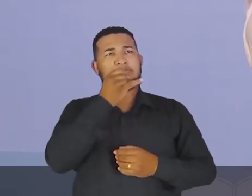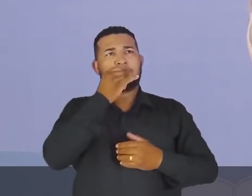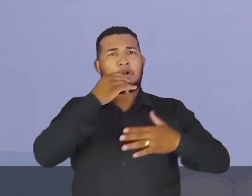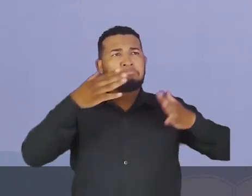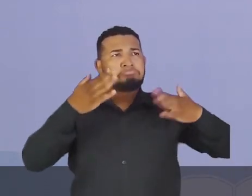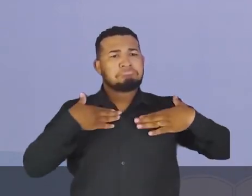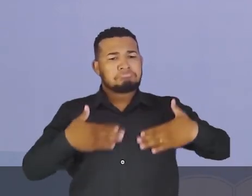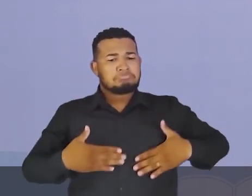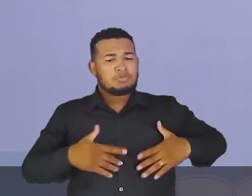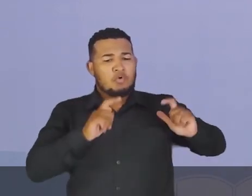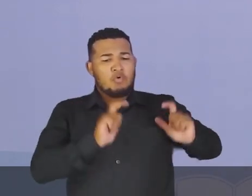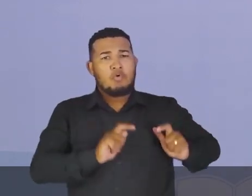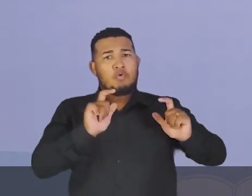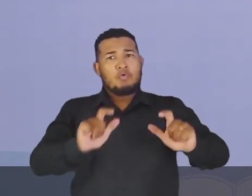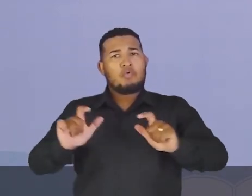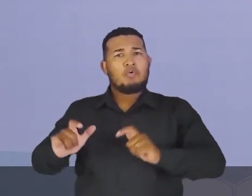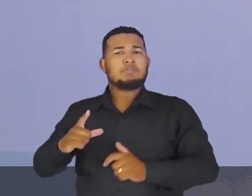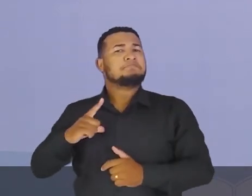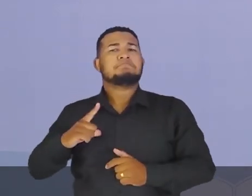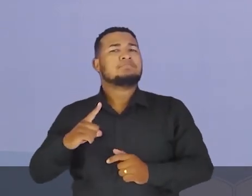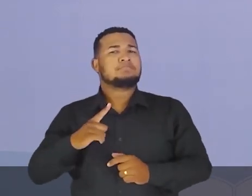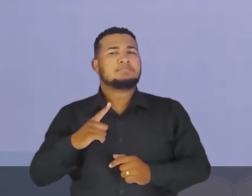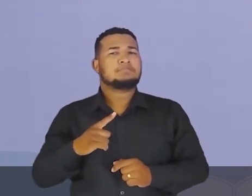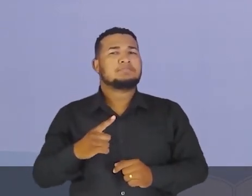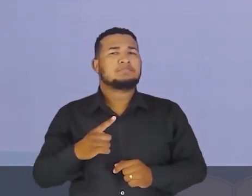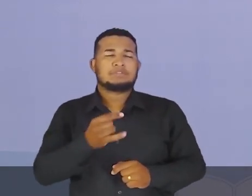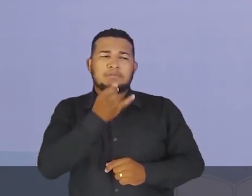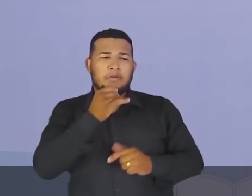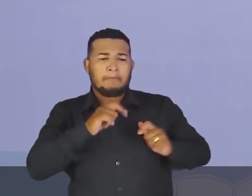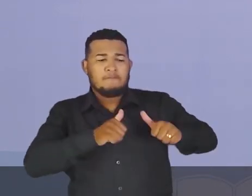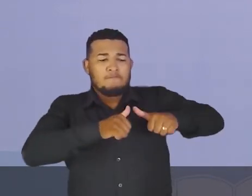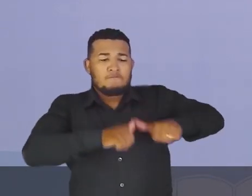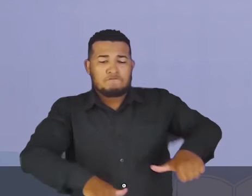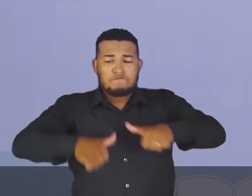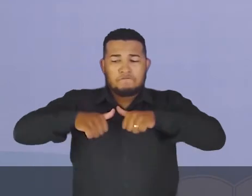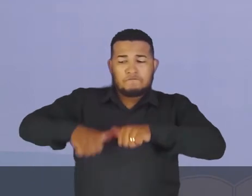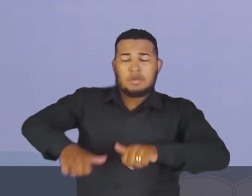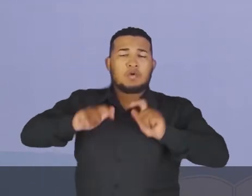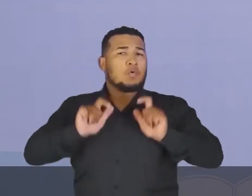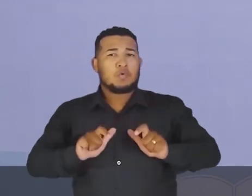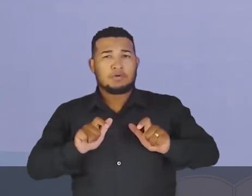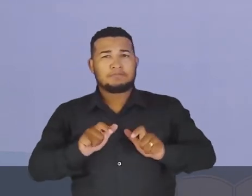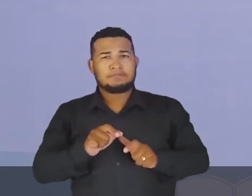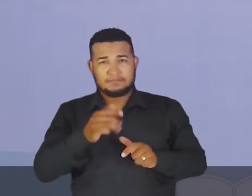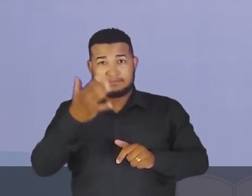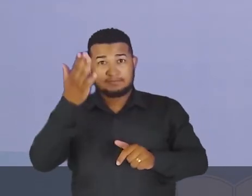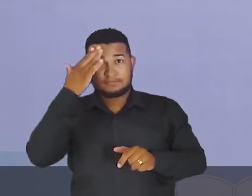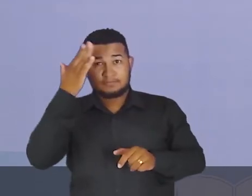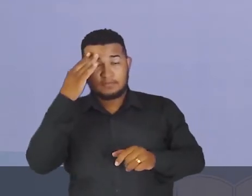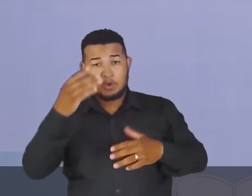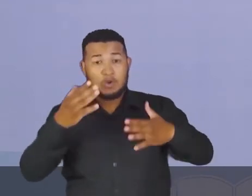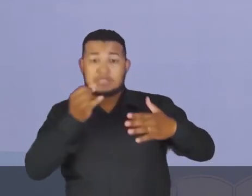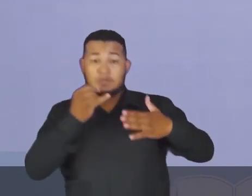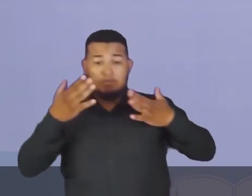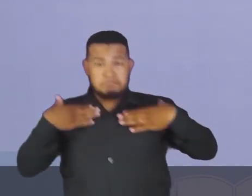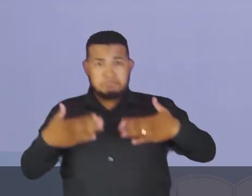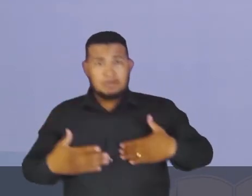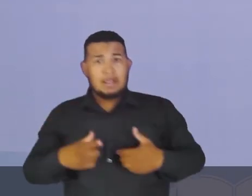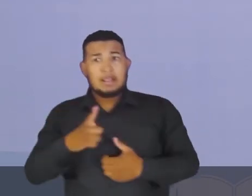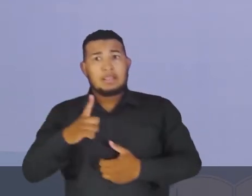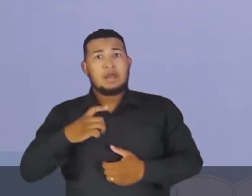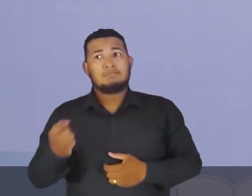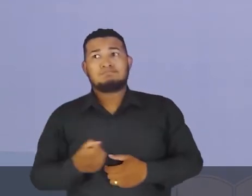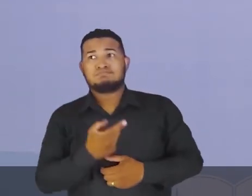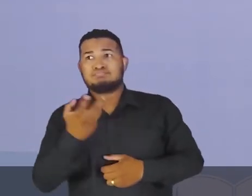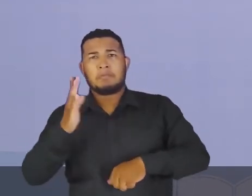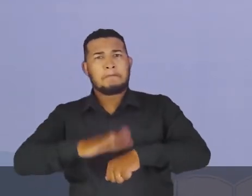está localizado esse adipócito. Onde fica localizado o tecido adiposo? Você sabe dizer qual órgão do nosso corpo tem a